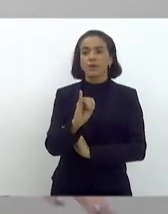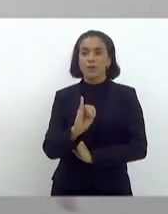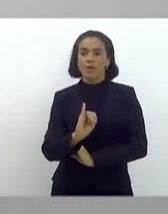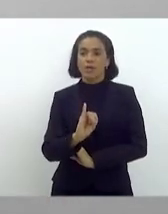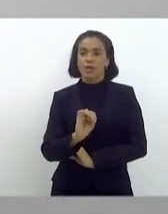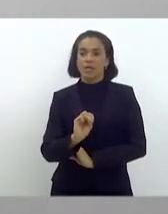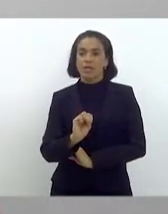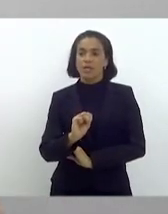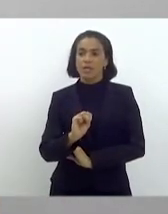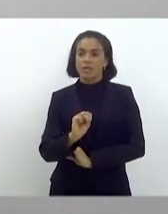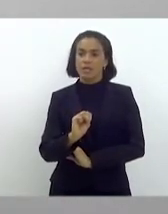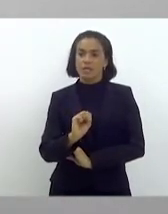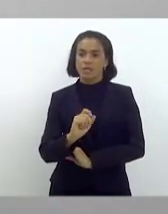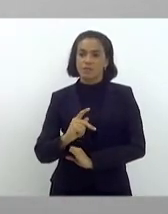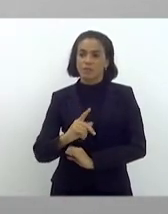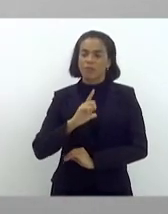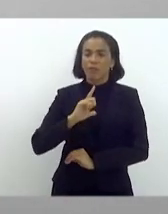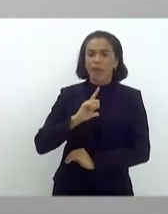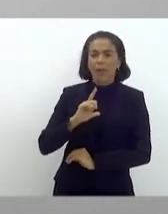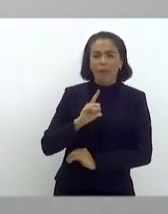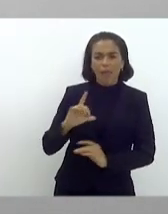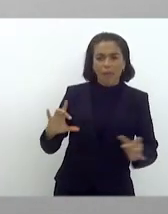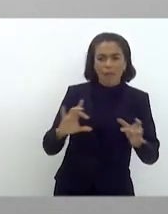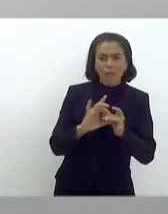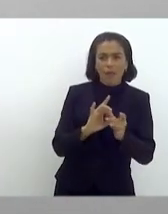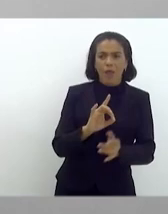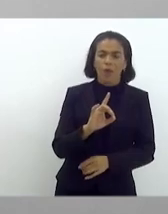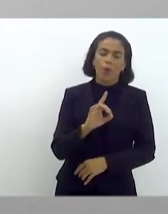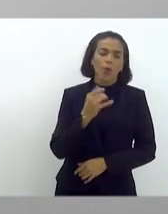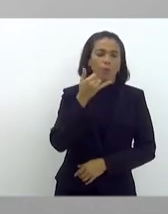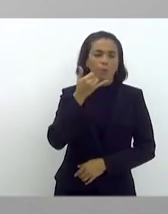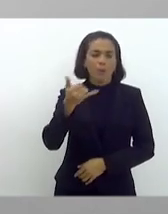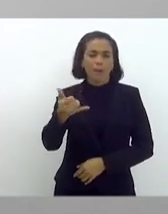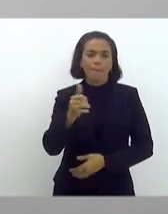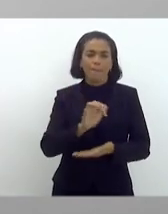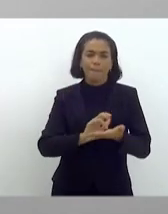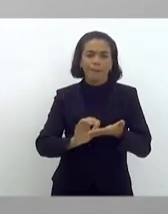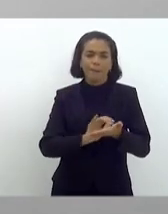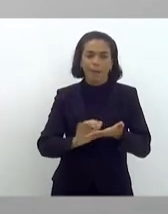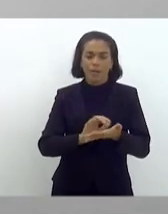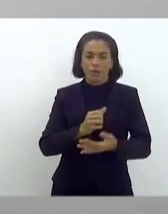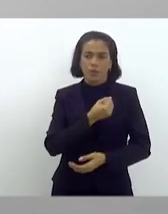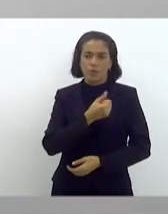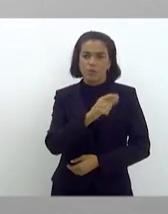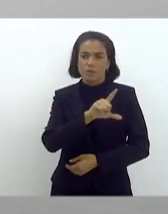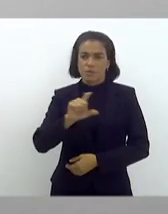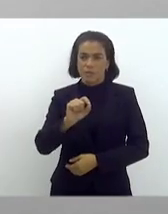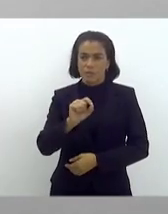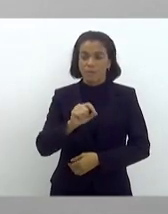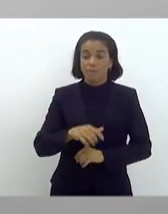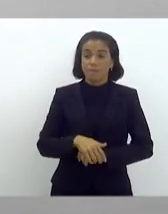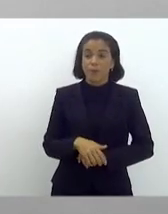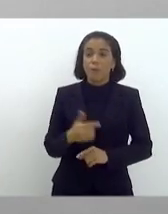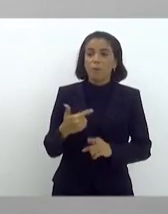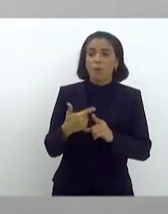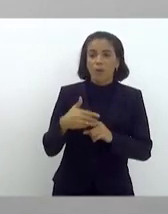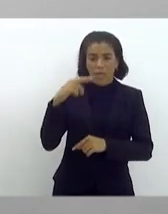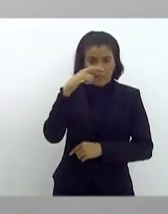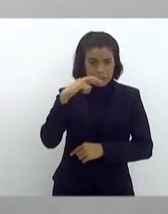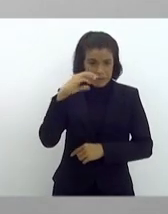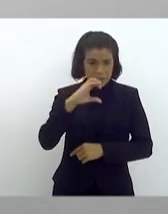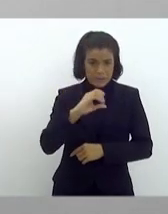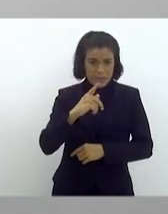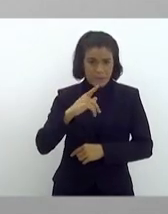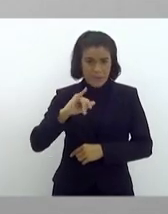tem alguma ligação com diz que sem que as informações que vão lá são do Brasil inteiro eu queria saber se vocês trabalham juntos porque eu acho que assim essa CPI Ela tá de